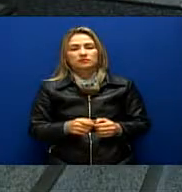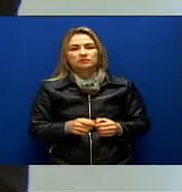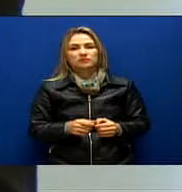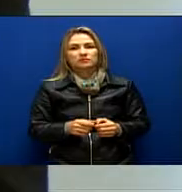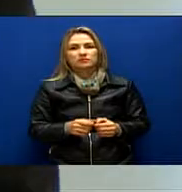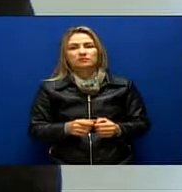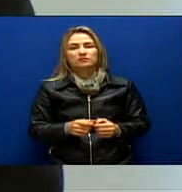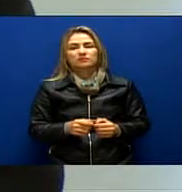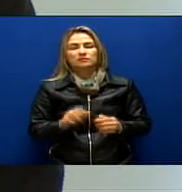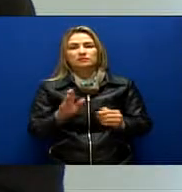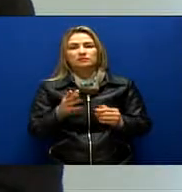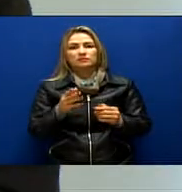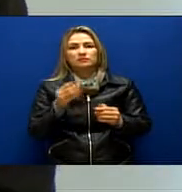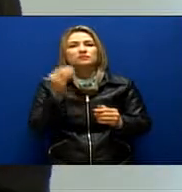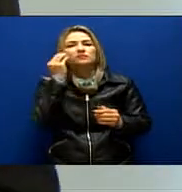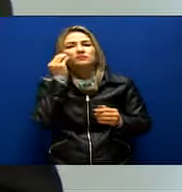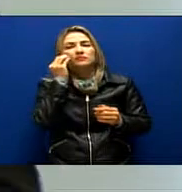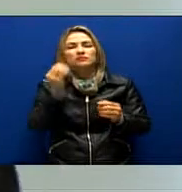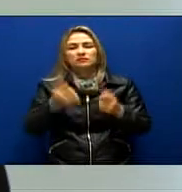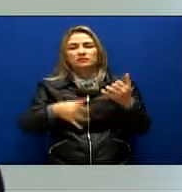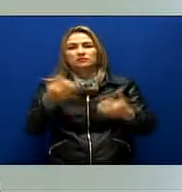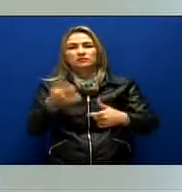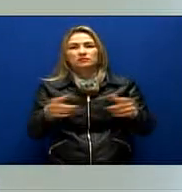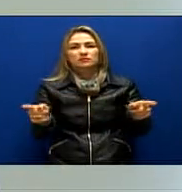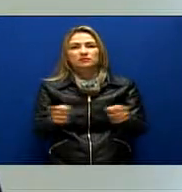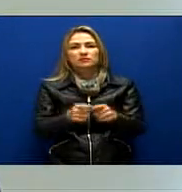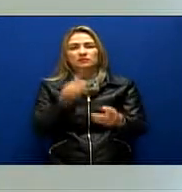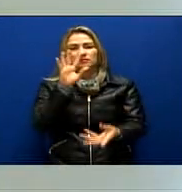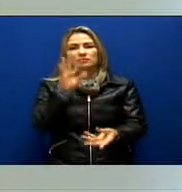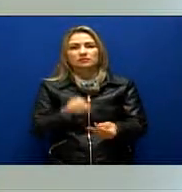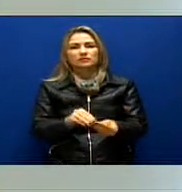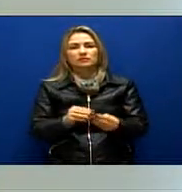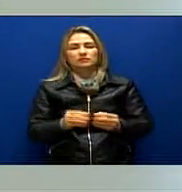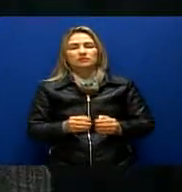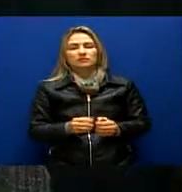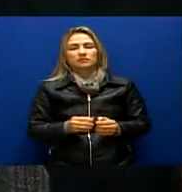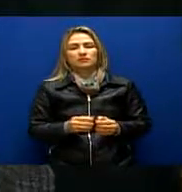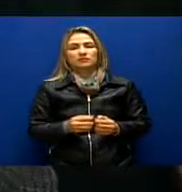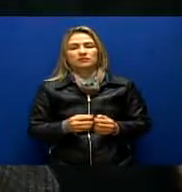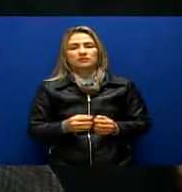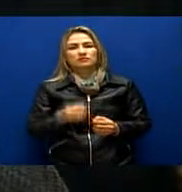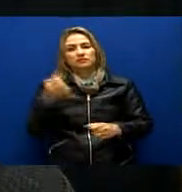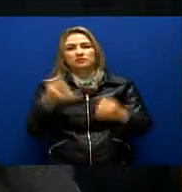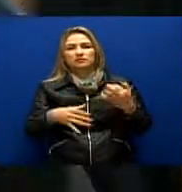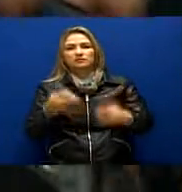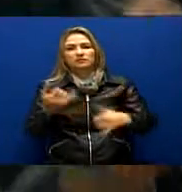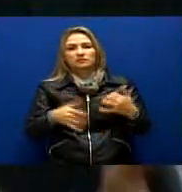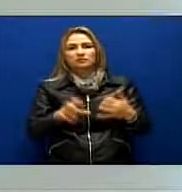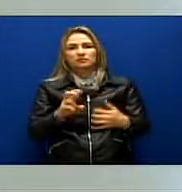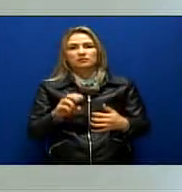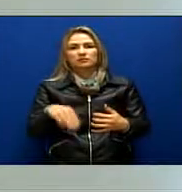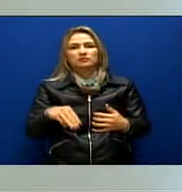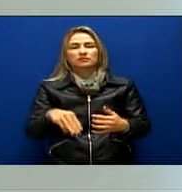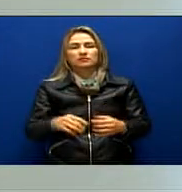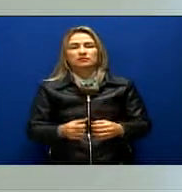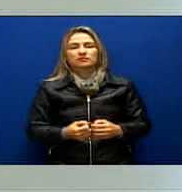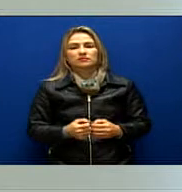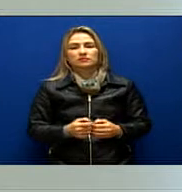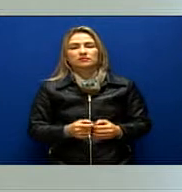tentar ser sucinto. Eu gostaria de colocar em votação... Não, mas explica. E aí discuto, aprovamos